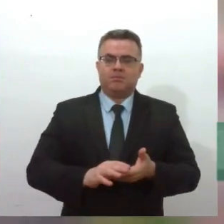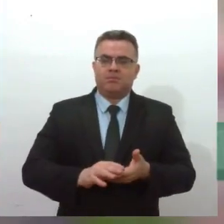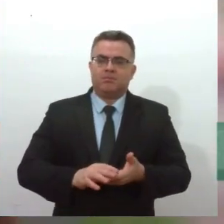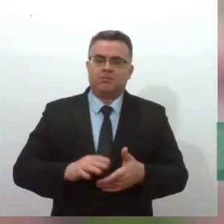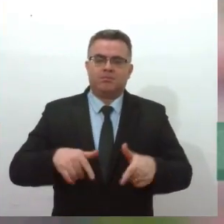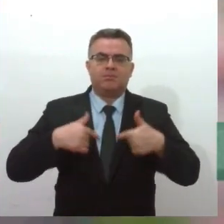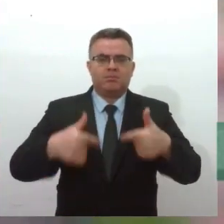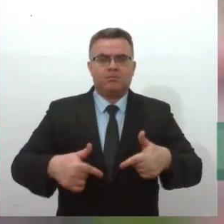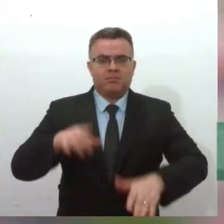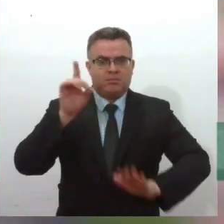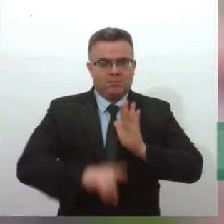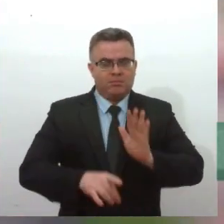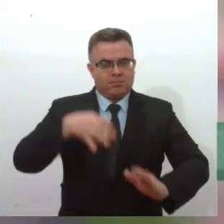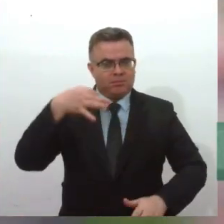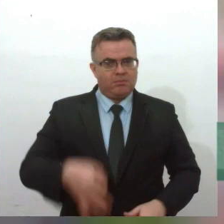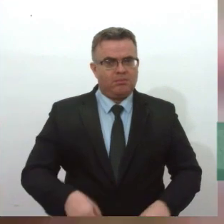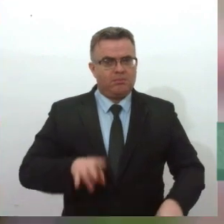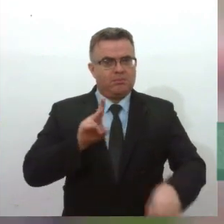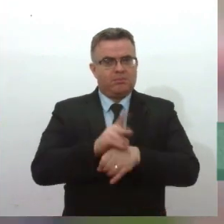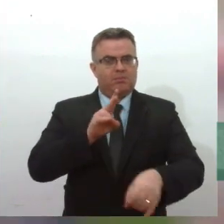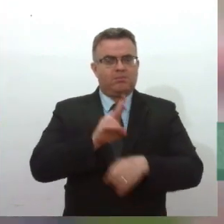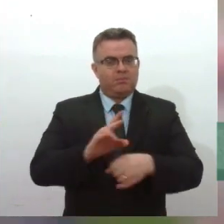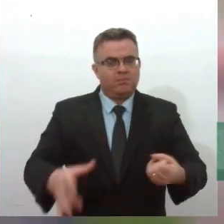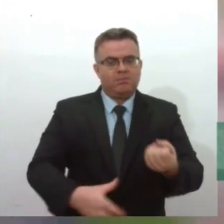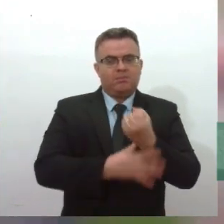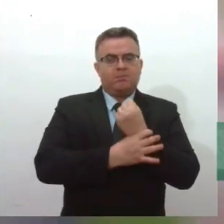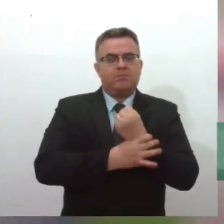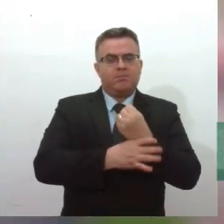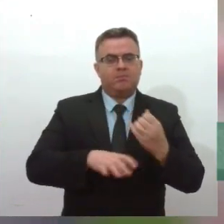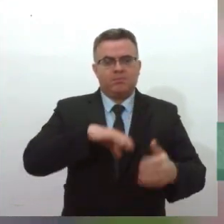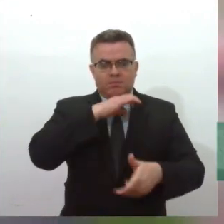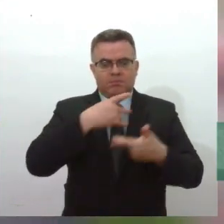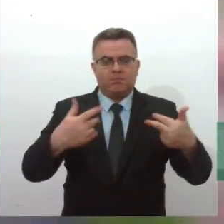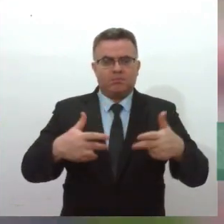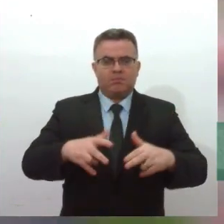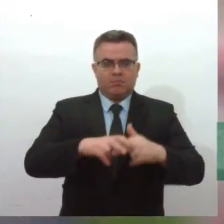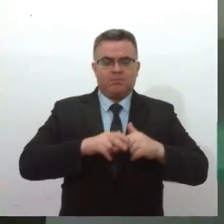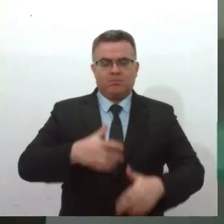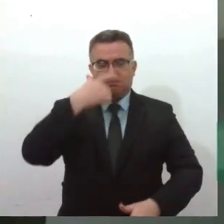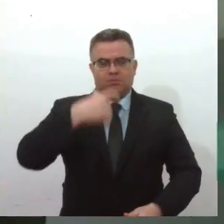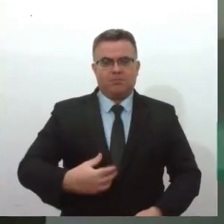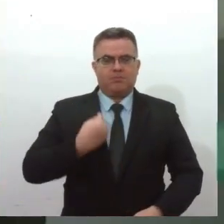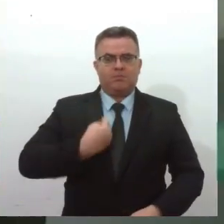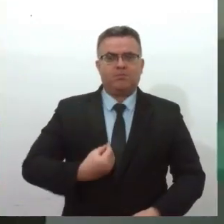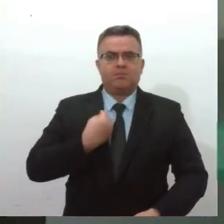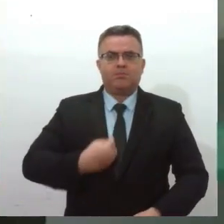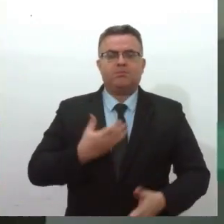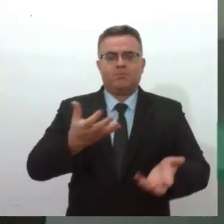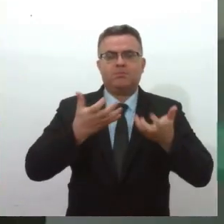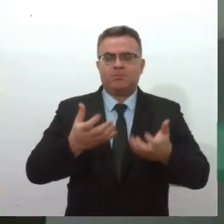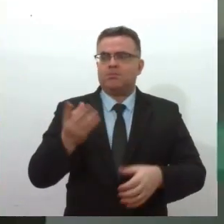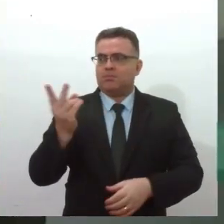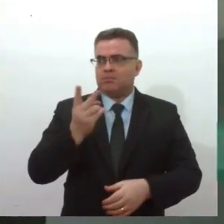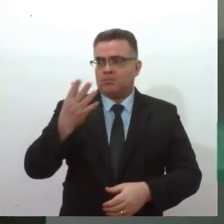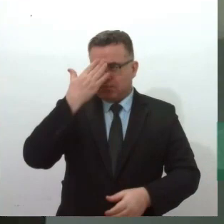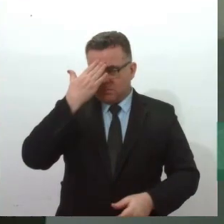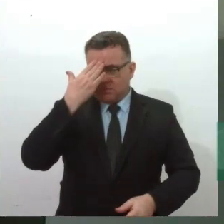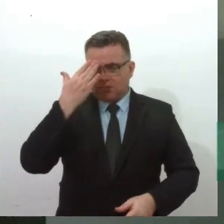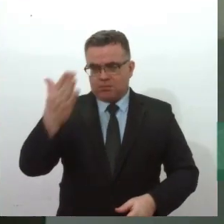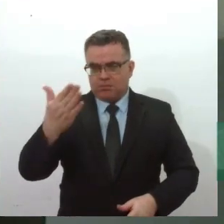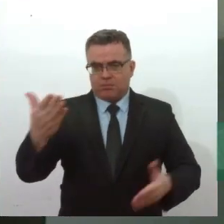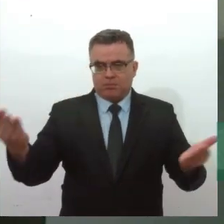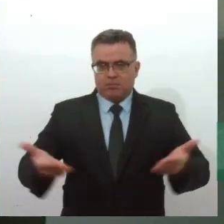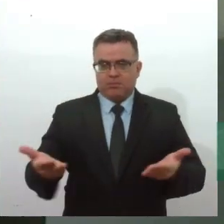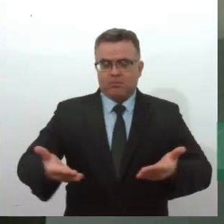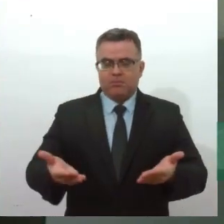nossos direitos o importante é proteger os nossos animais e é para isso que eu tô aqui queria agradecer a participação de vocês aqui no Congresso em